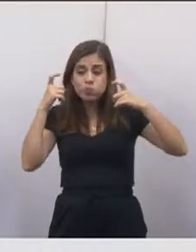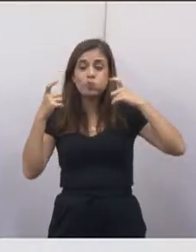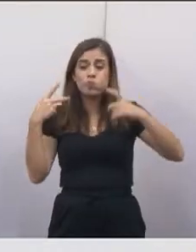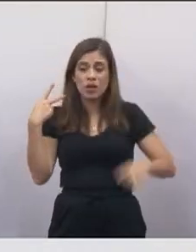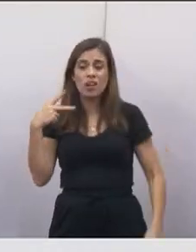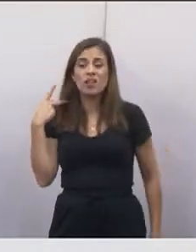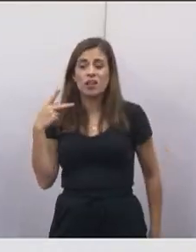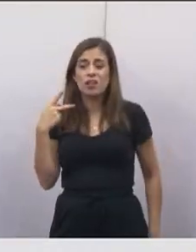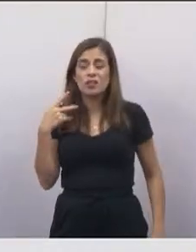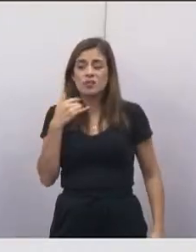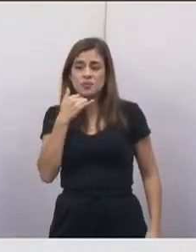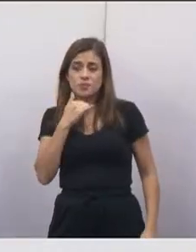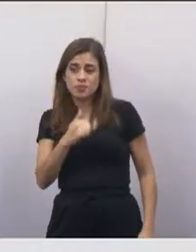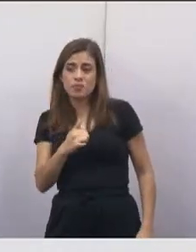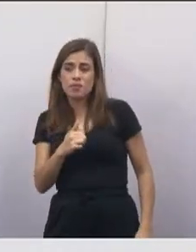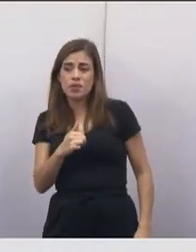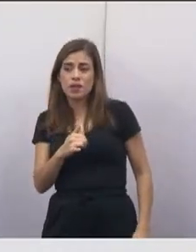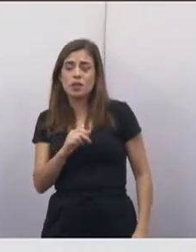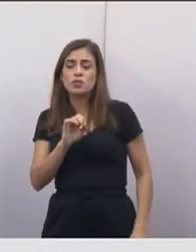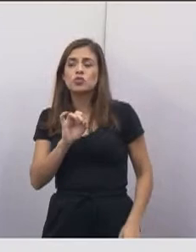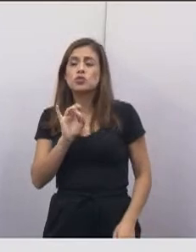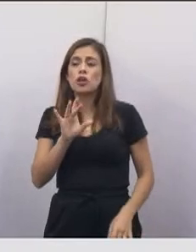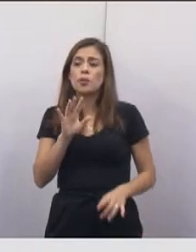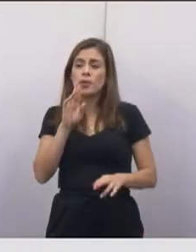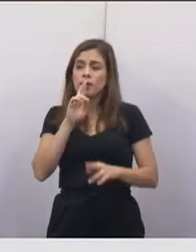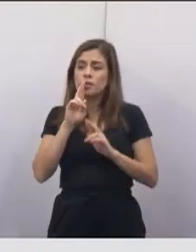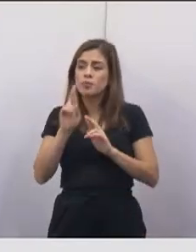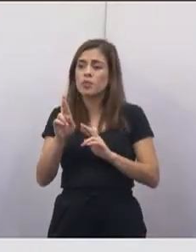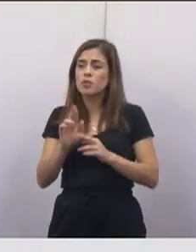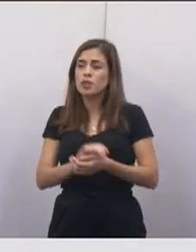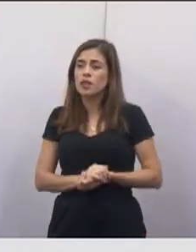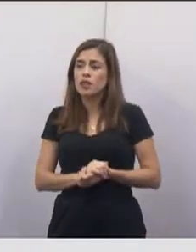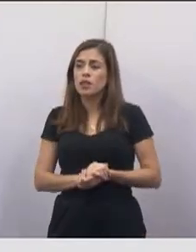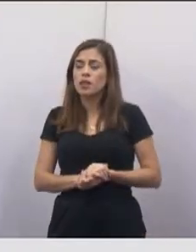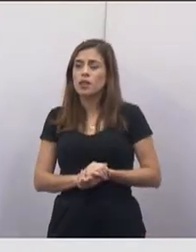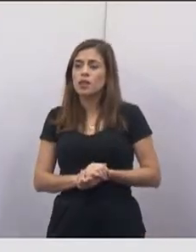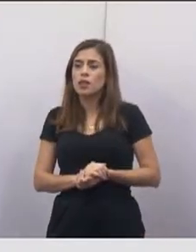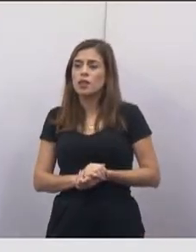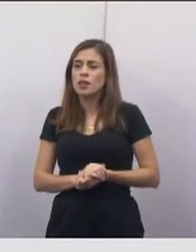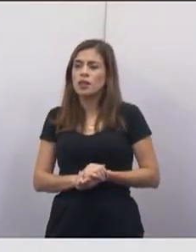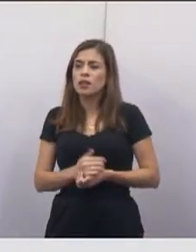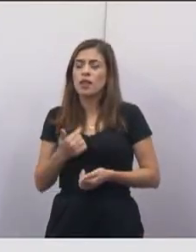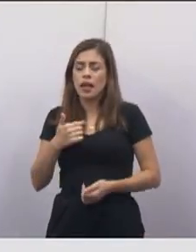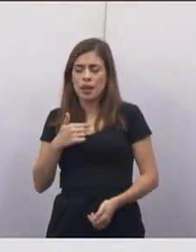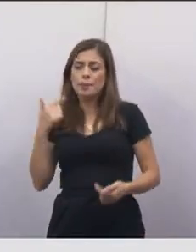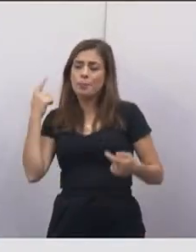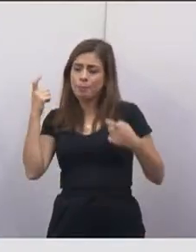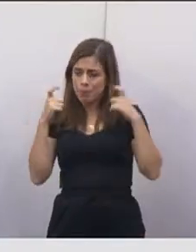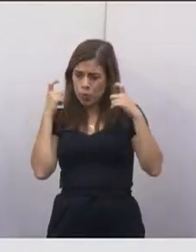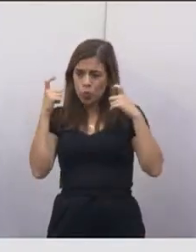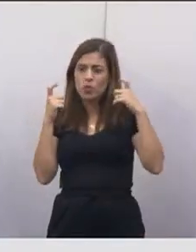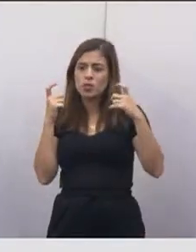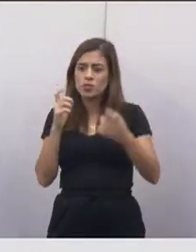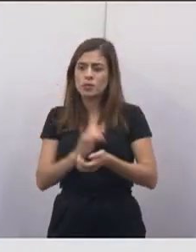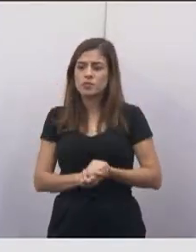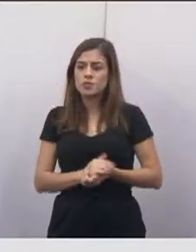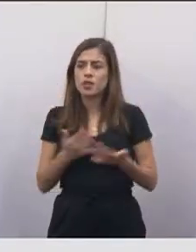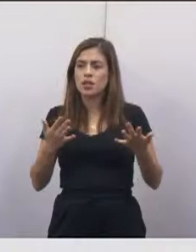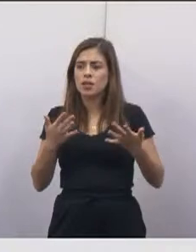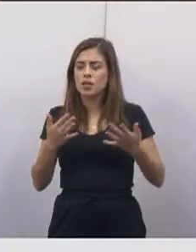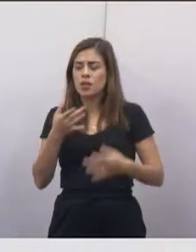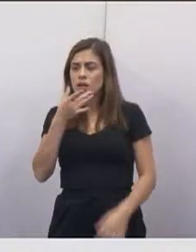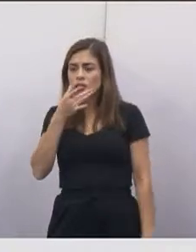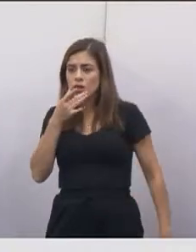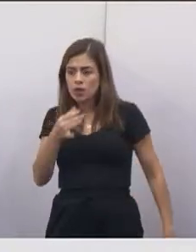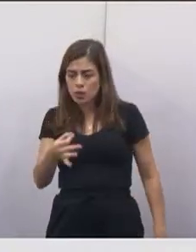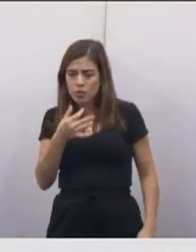vereador, quando falou aqui, presidente, só para responder, é que essa foi a minha preocupação. Agora, eu quero também